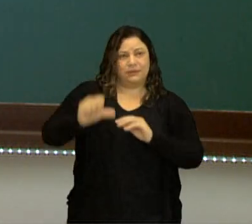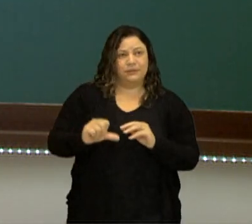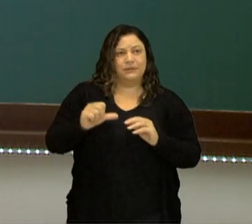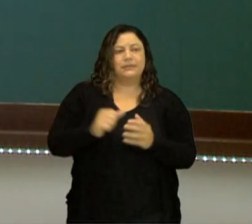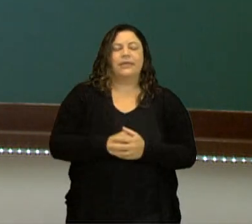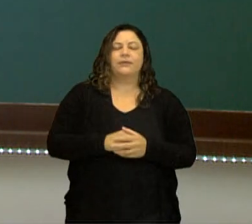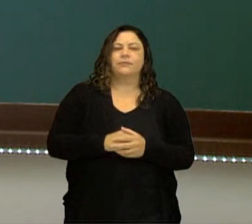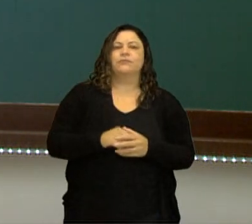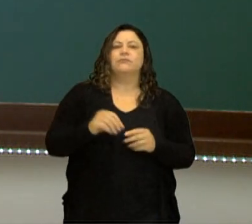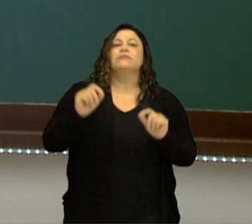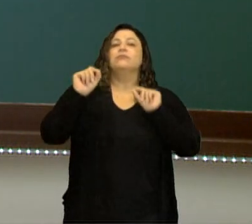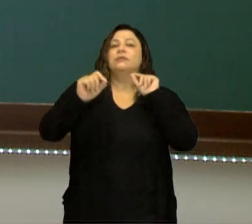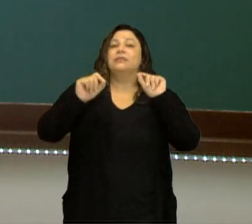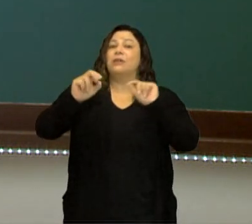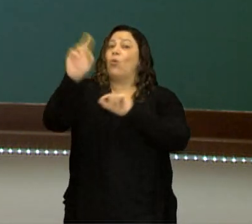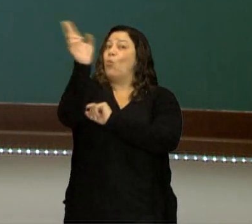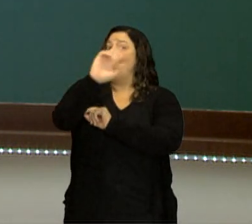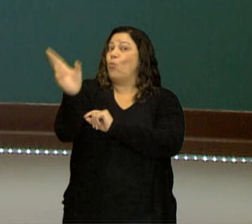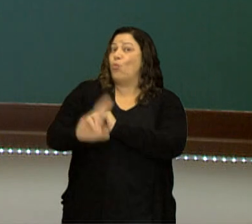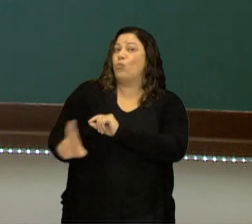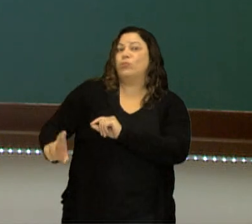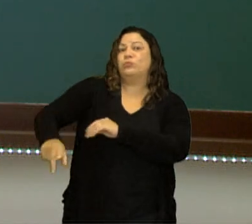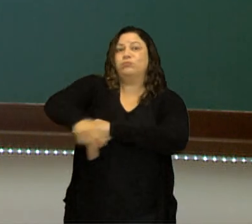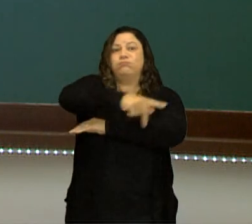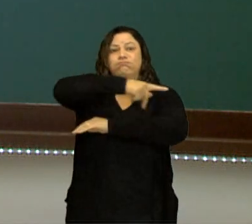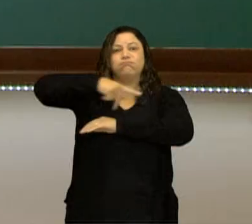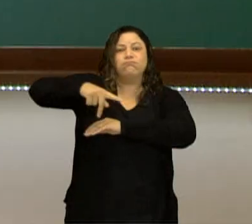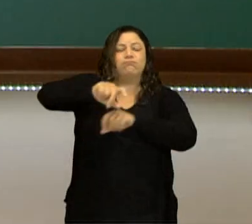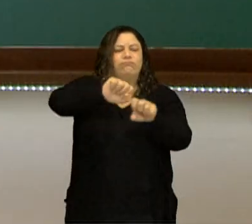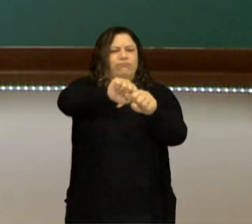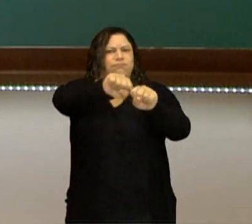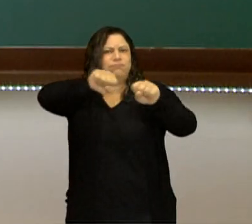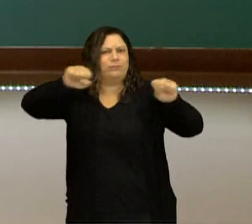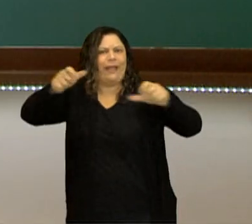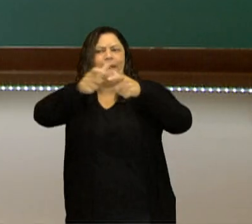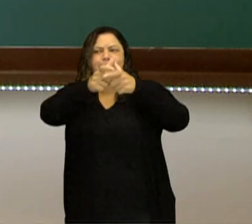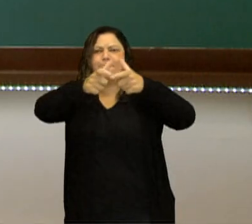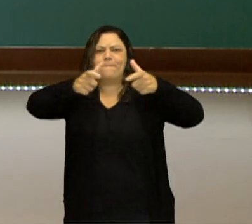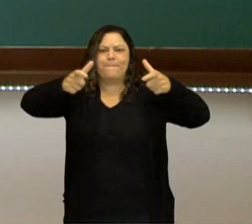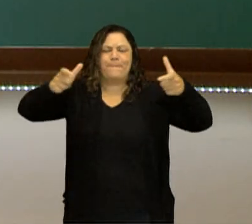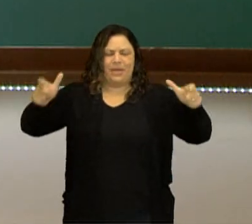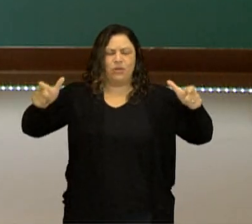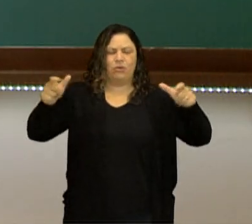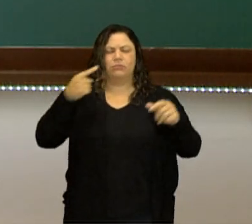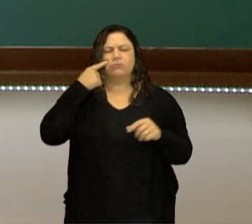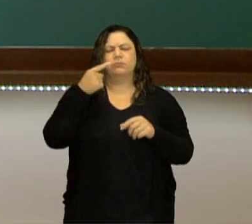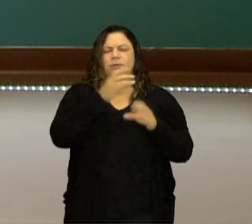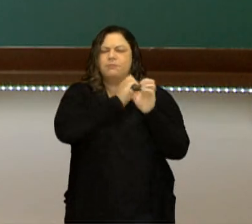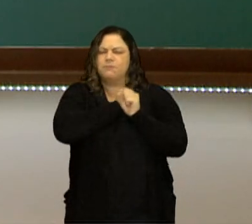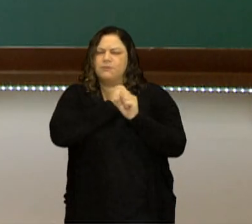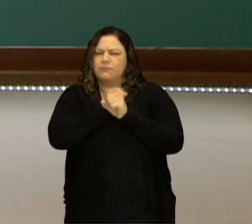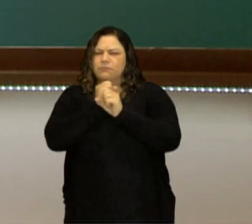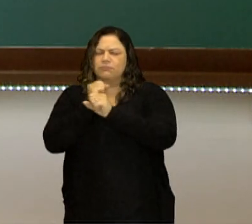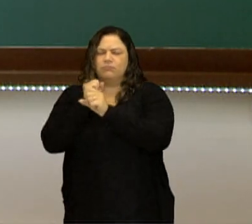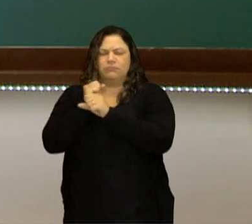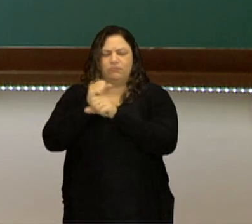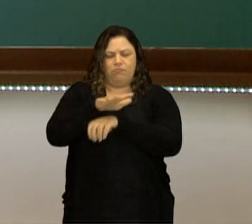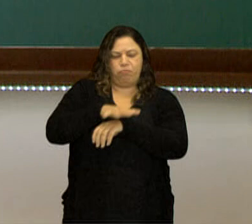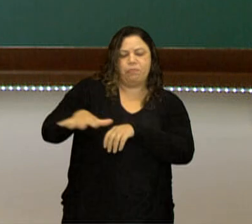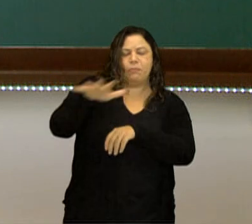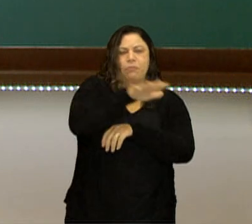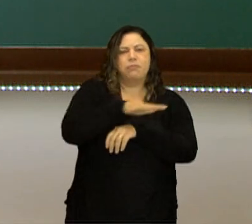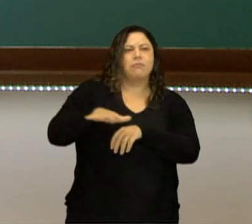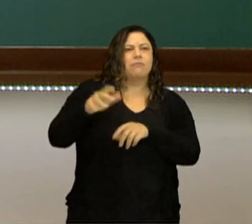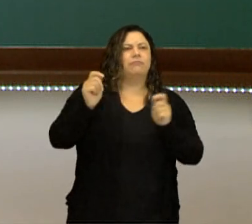Império Russo ele era o maior país do mundo. Chegava ali, se contabilizar naquele território geográfico da